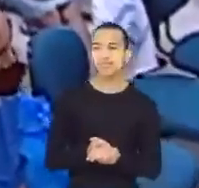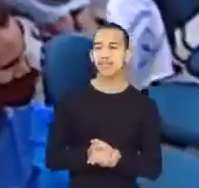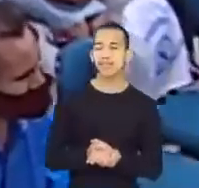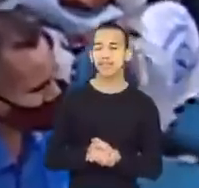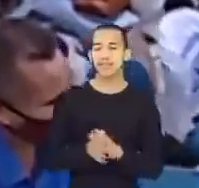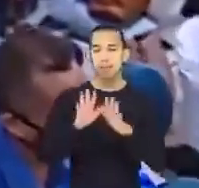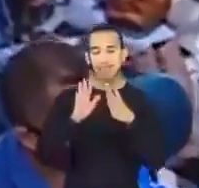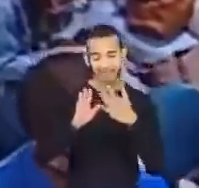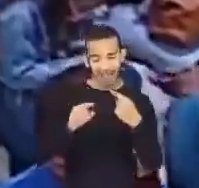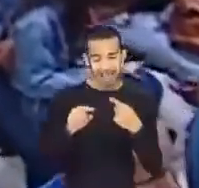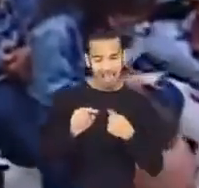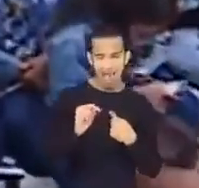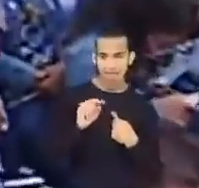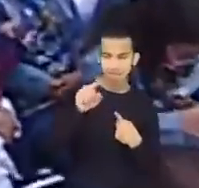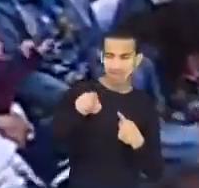Mas eu e você temos